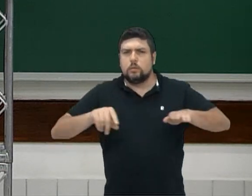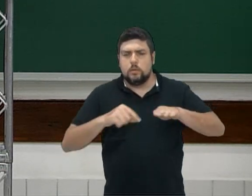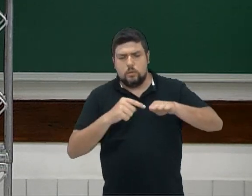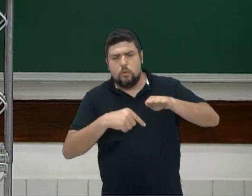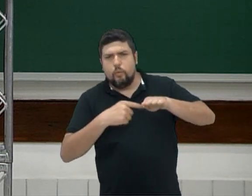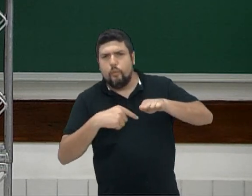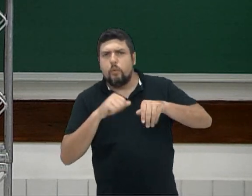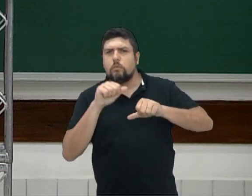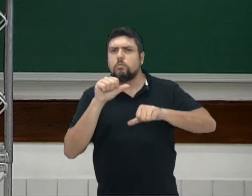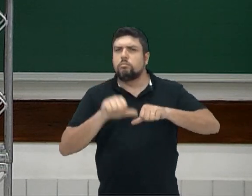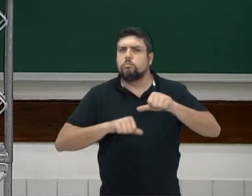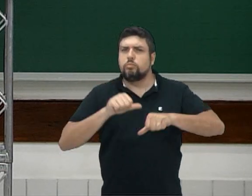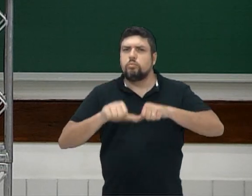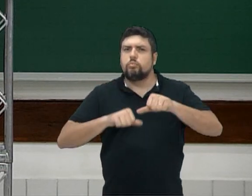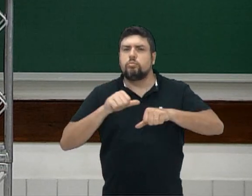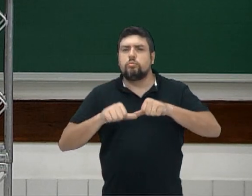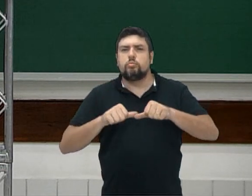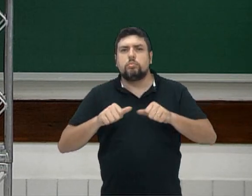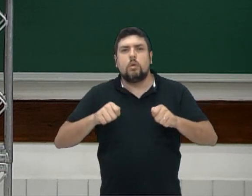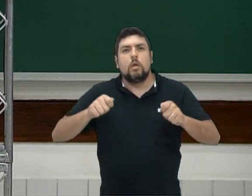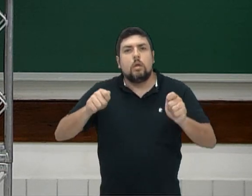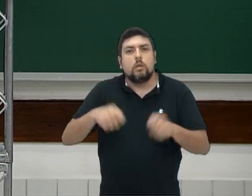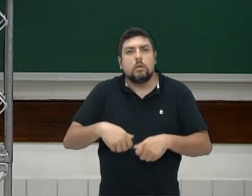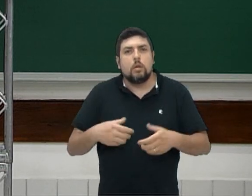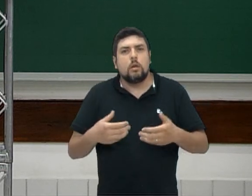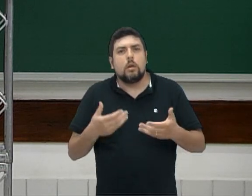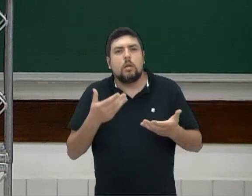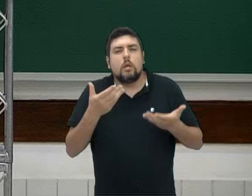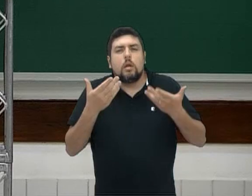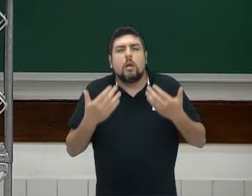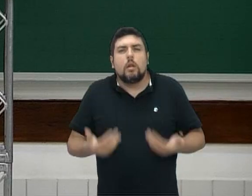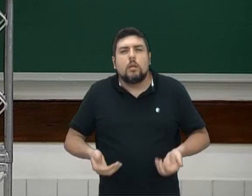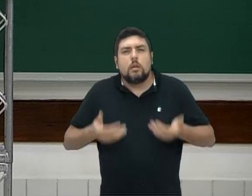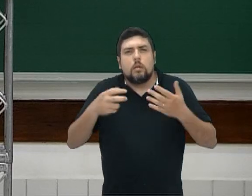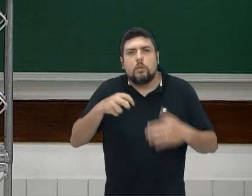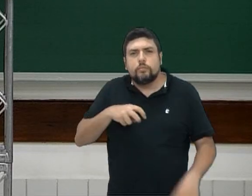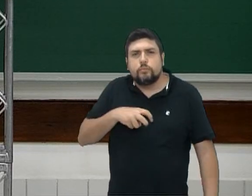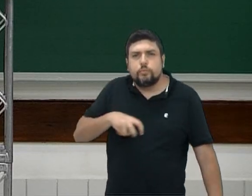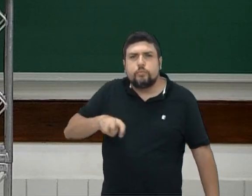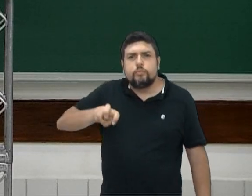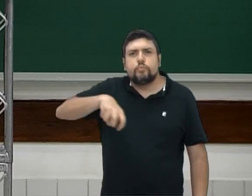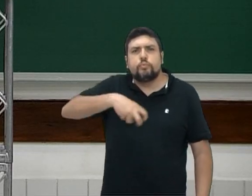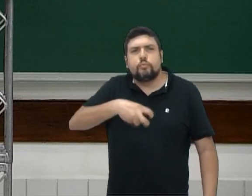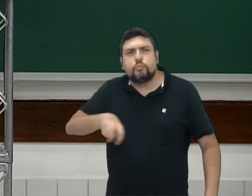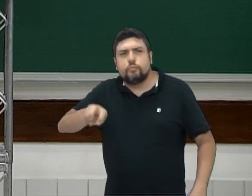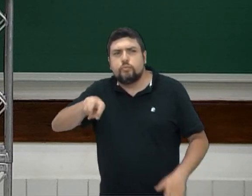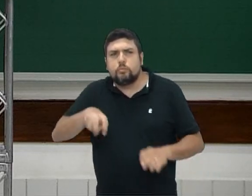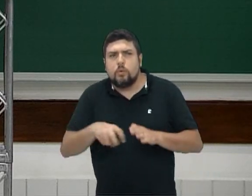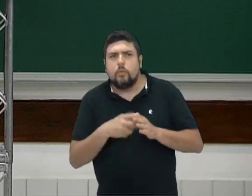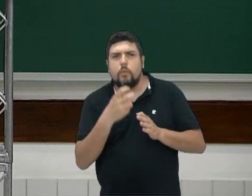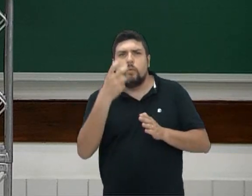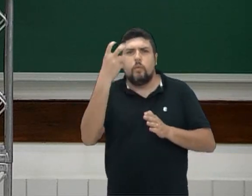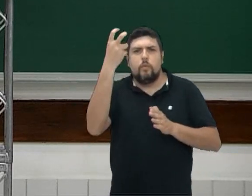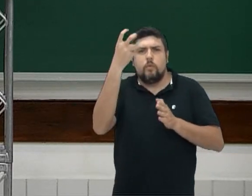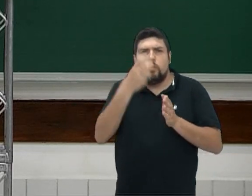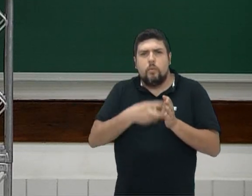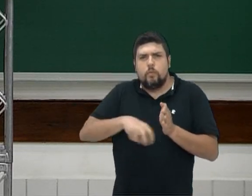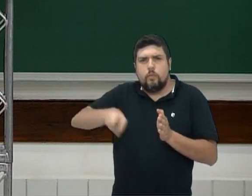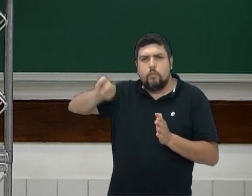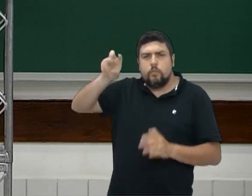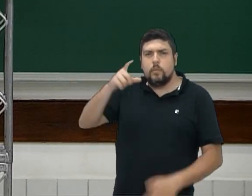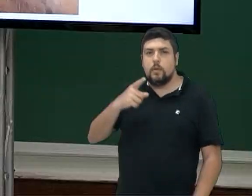favoreceu o quê? Mais manobras aéreas, que temos um sujeito aqui,